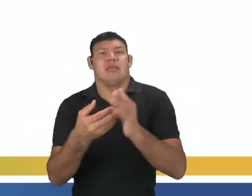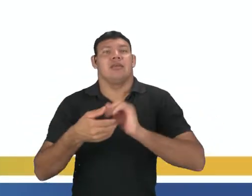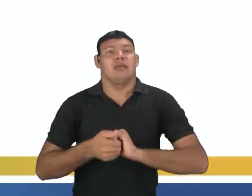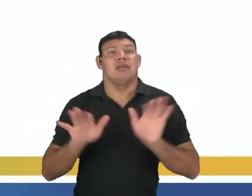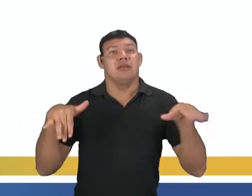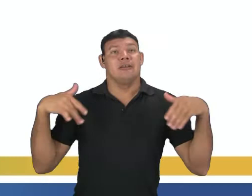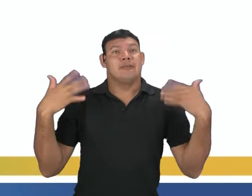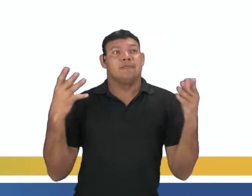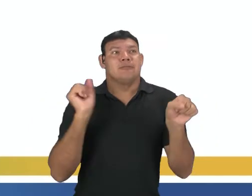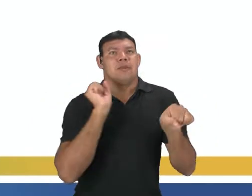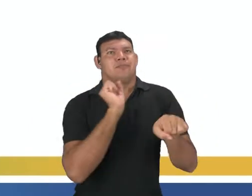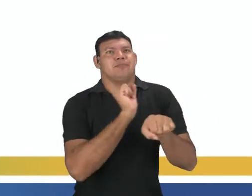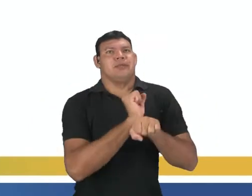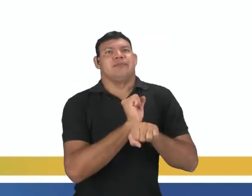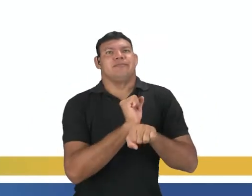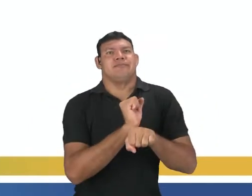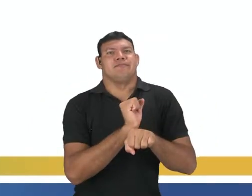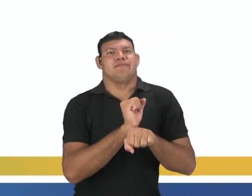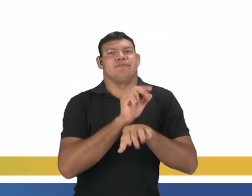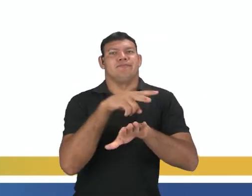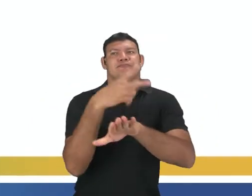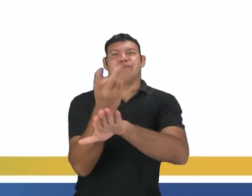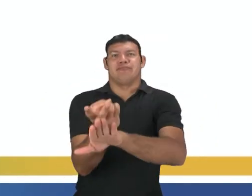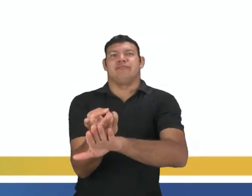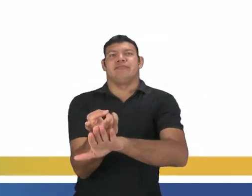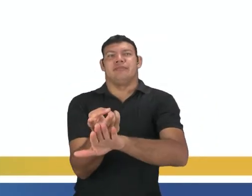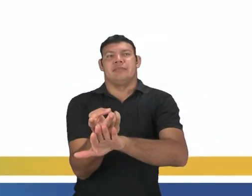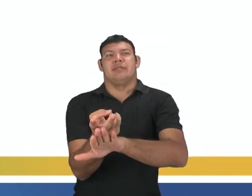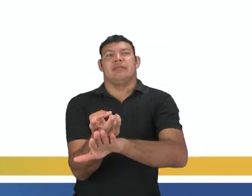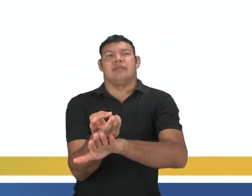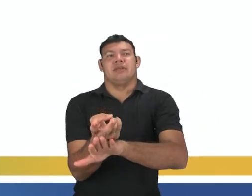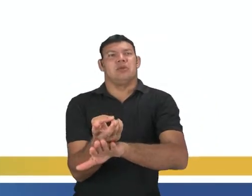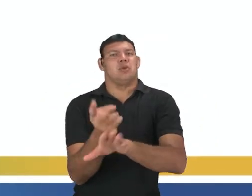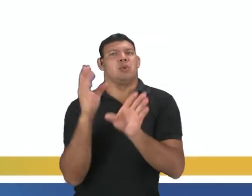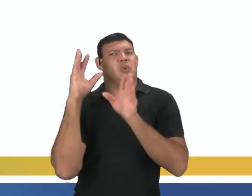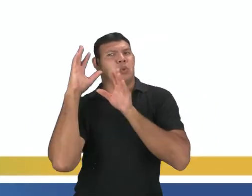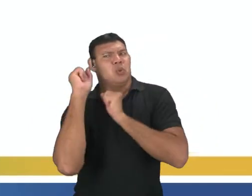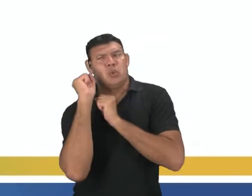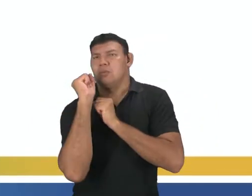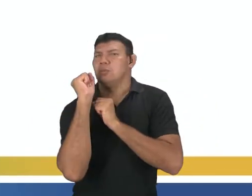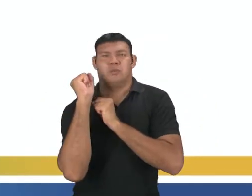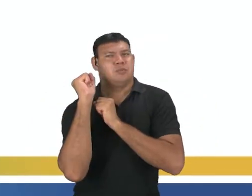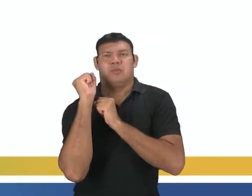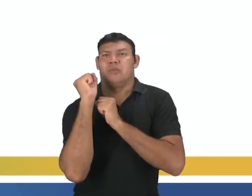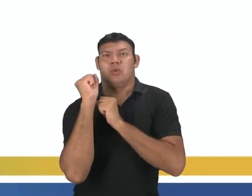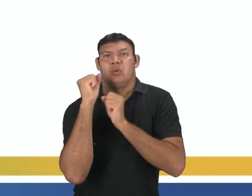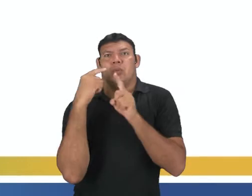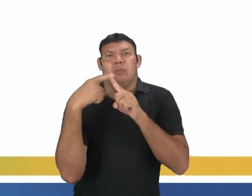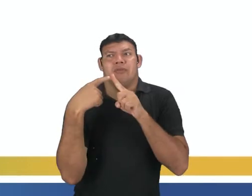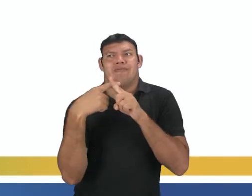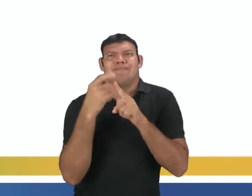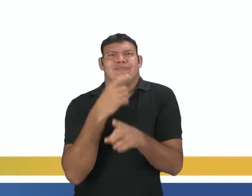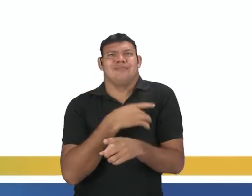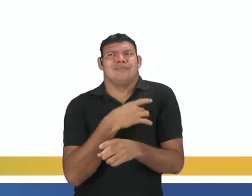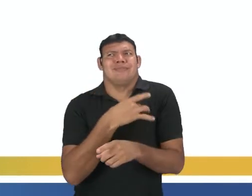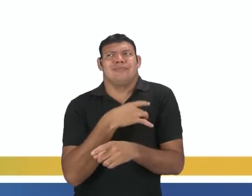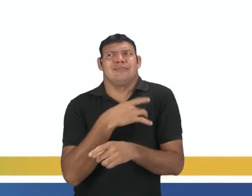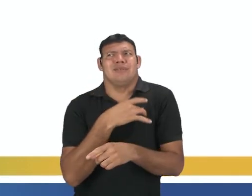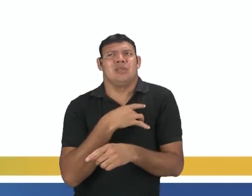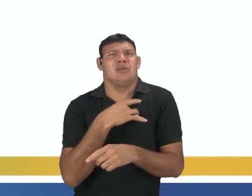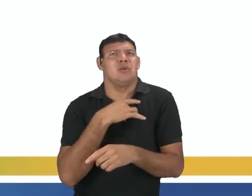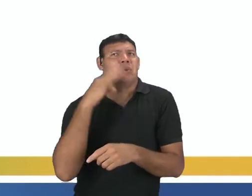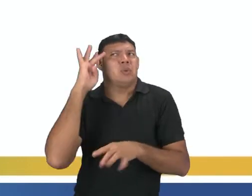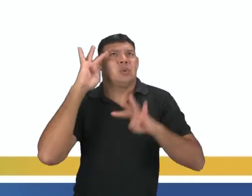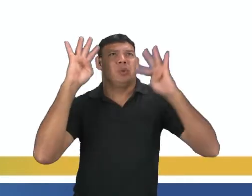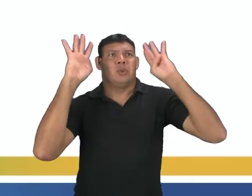Então vivia parada, deitada, mas sem dormir, com medo de pesadelo.